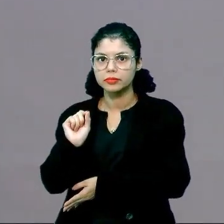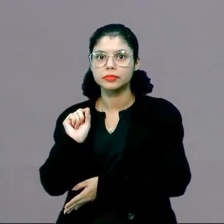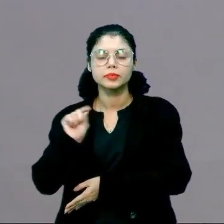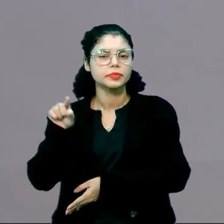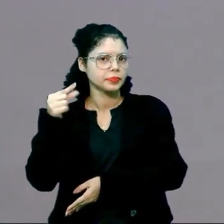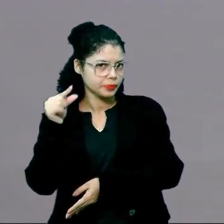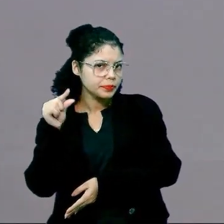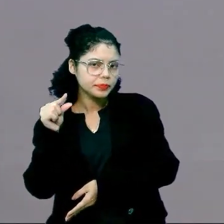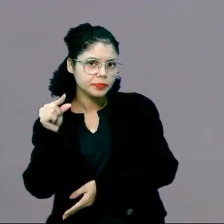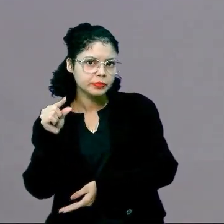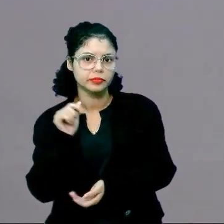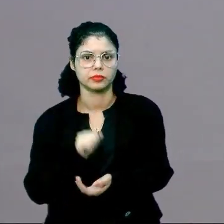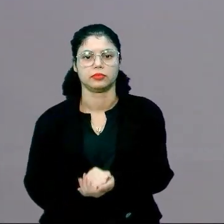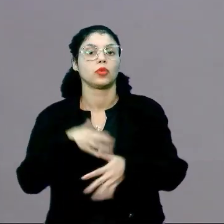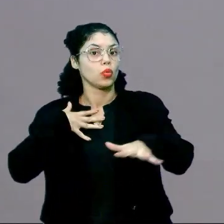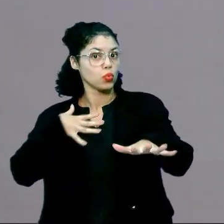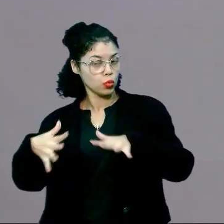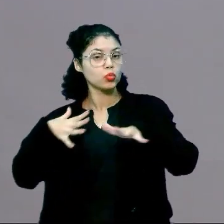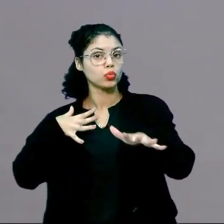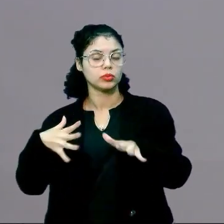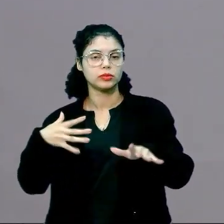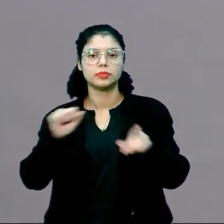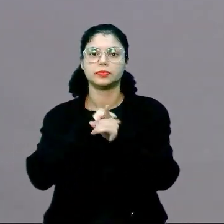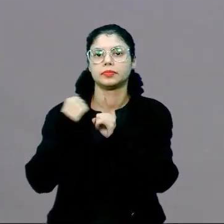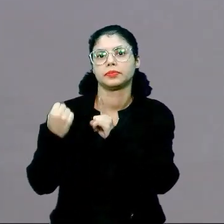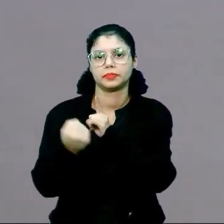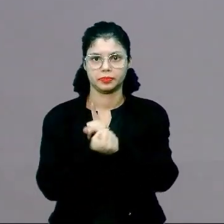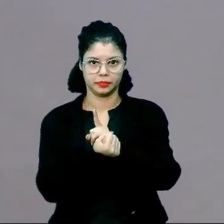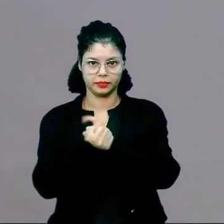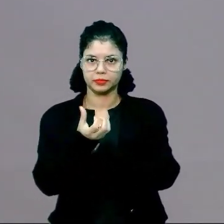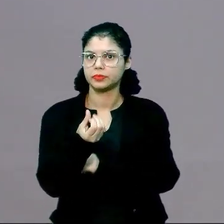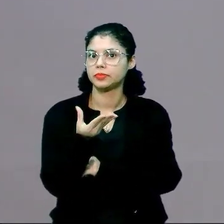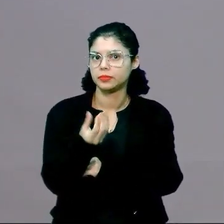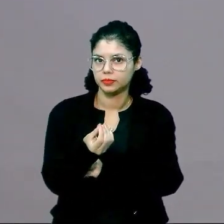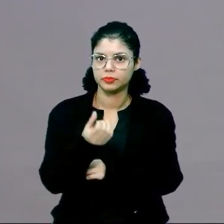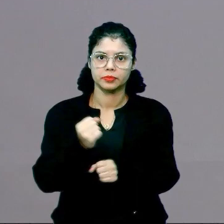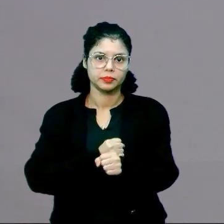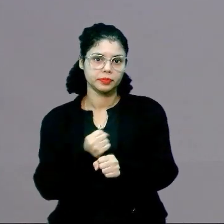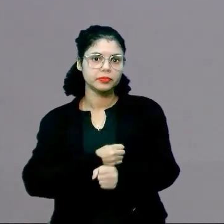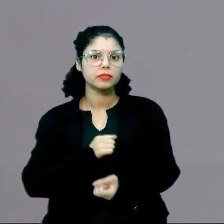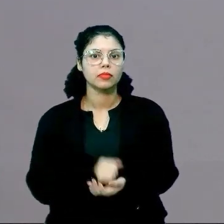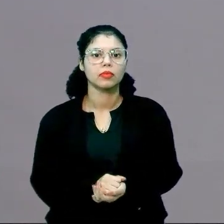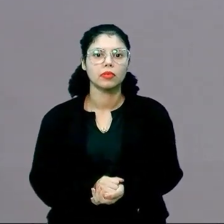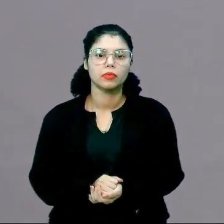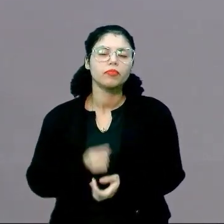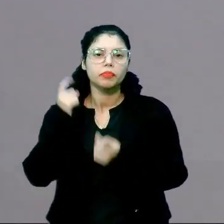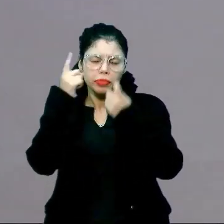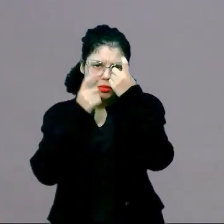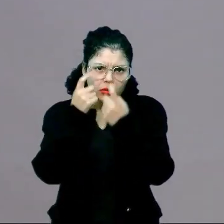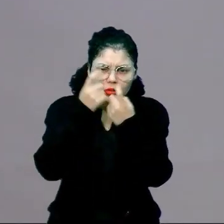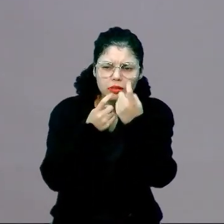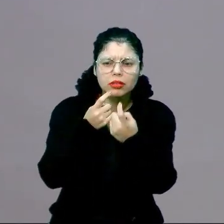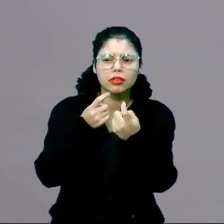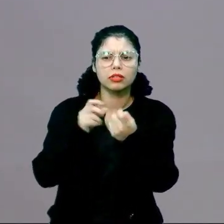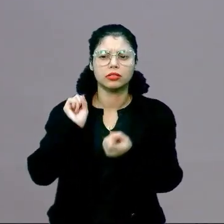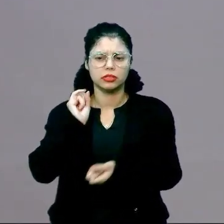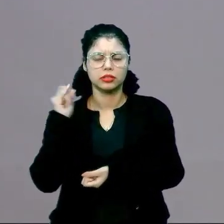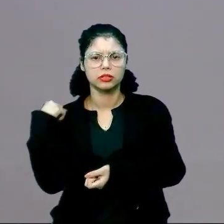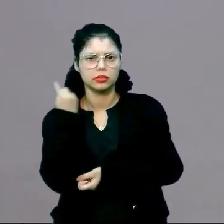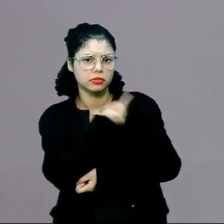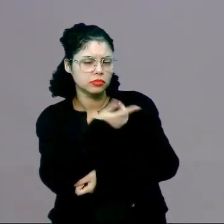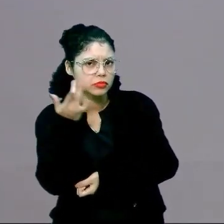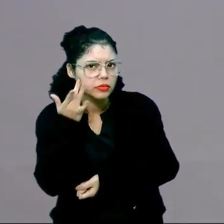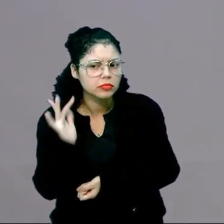um pouco a respeito dos movimentos sociais nos anos 60. Não fiquem muito preocupados se a gente vai